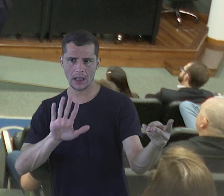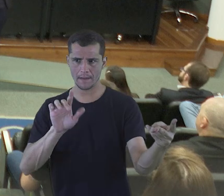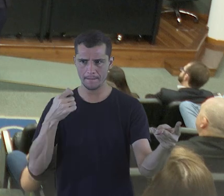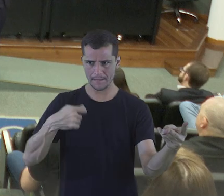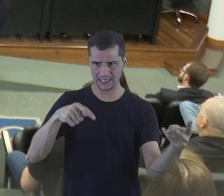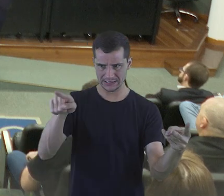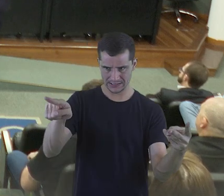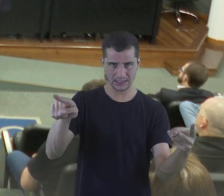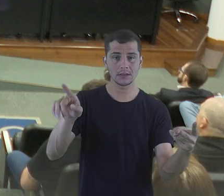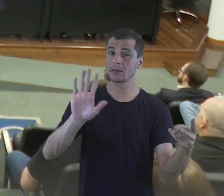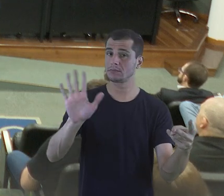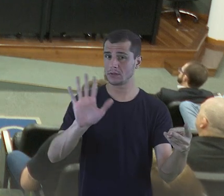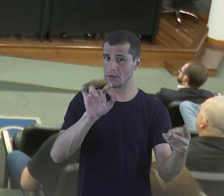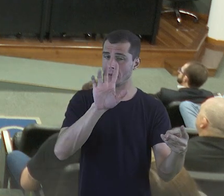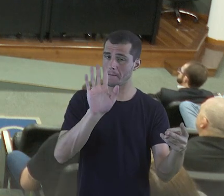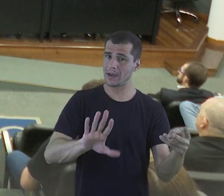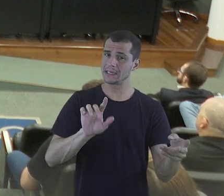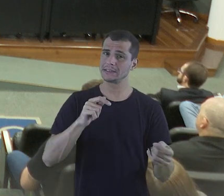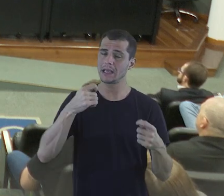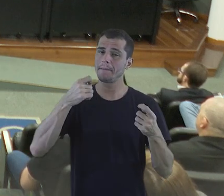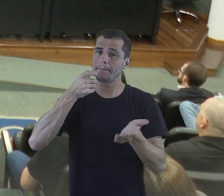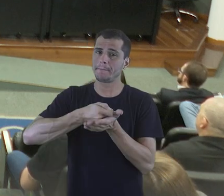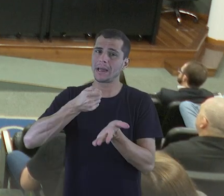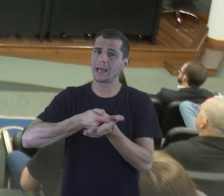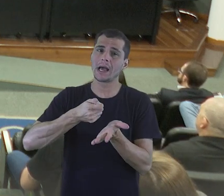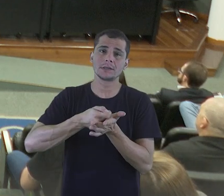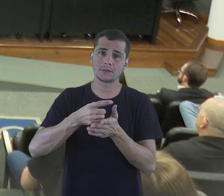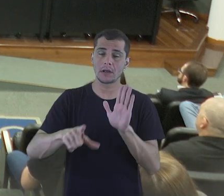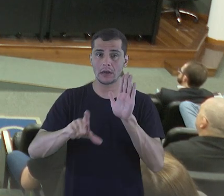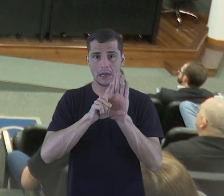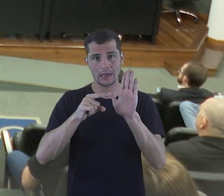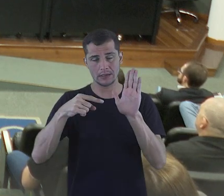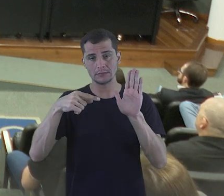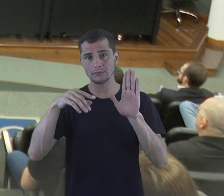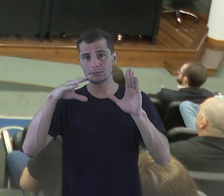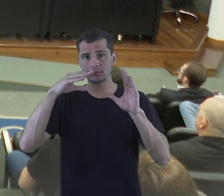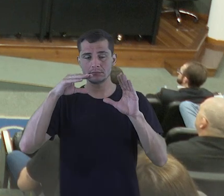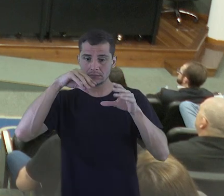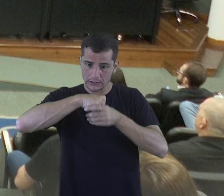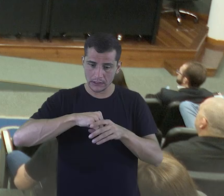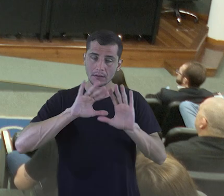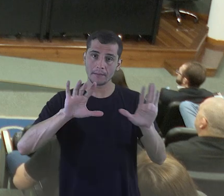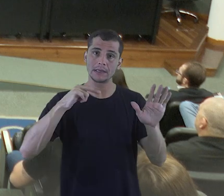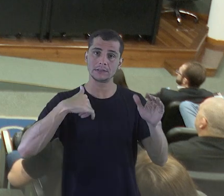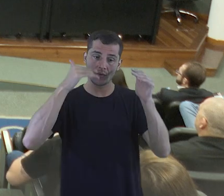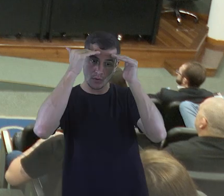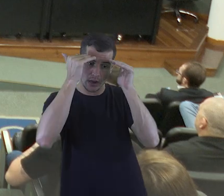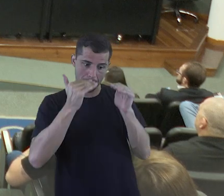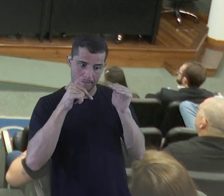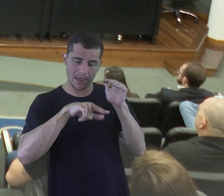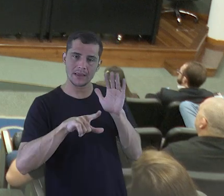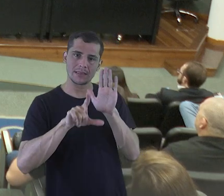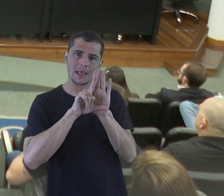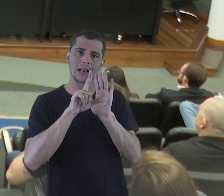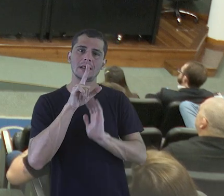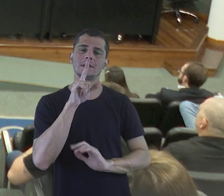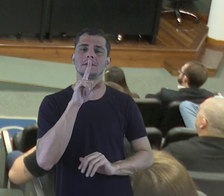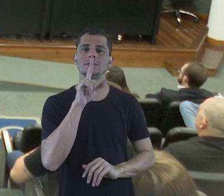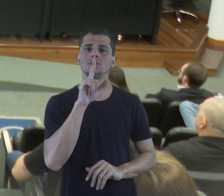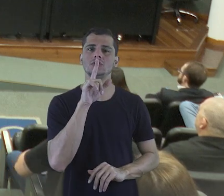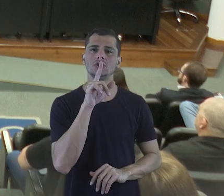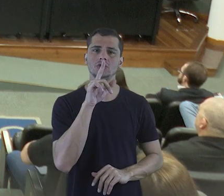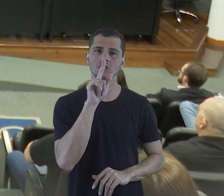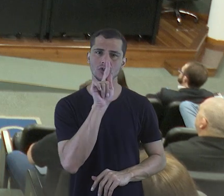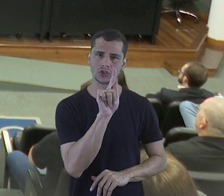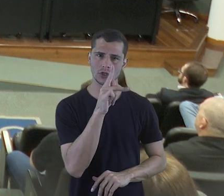transferindo em razão de uma obrigação legal por exemplo mas estou respeitando o disposto na LGPD tem uma base de dado para isso e uso